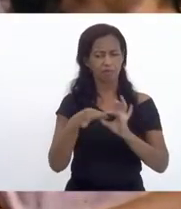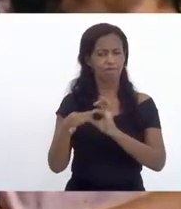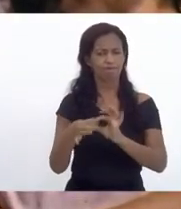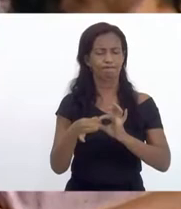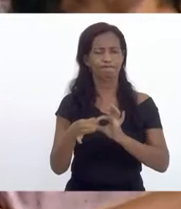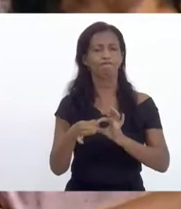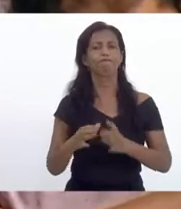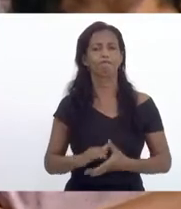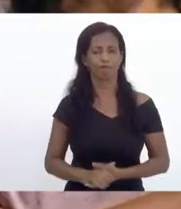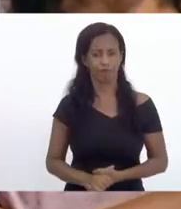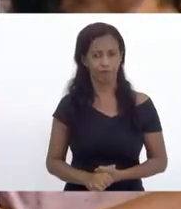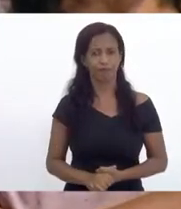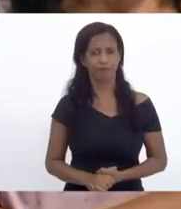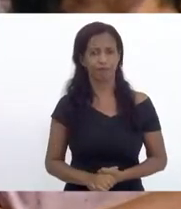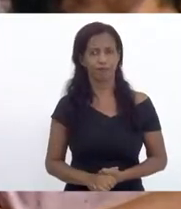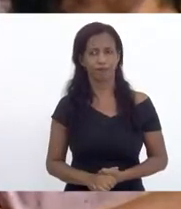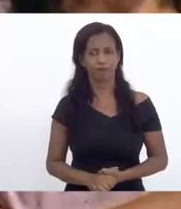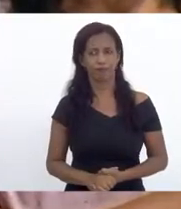muito integrada.